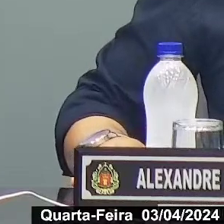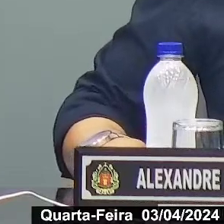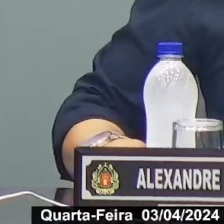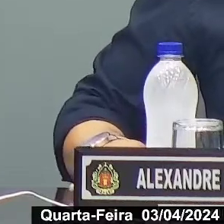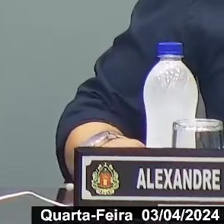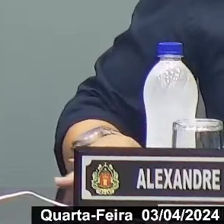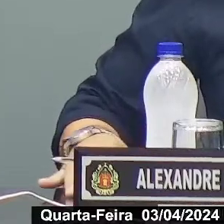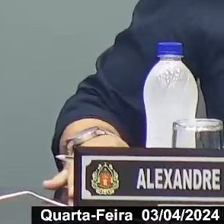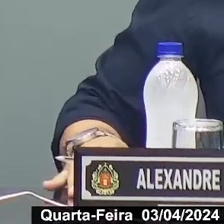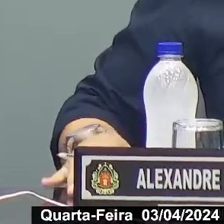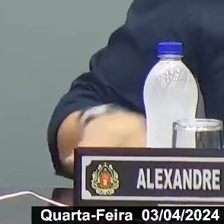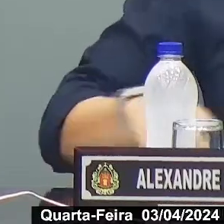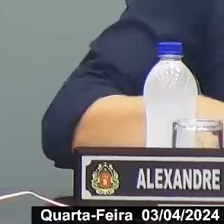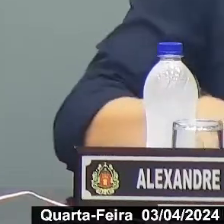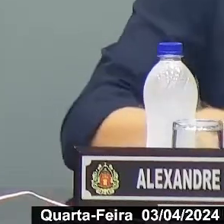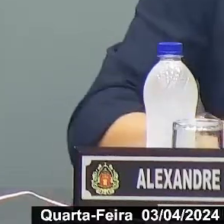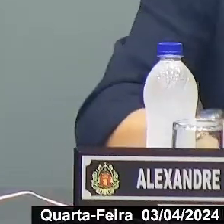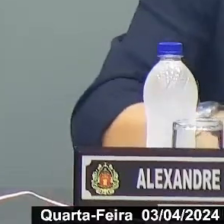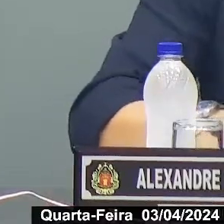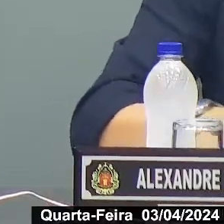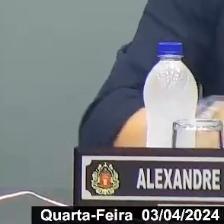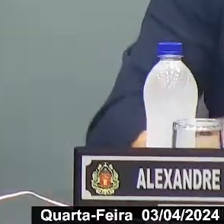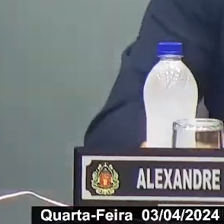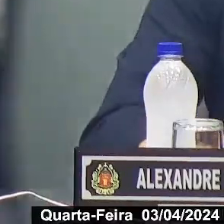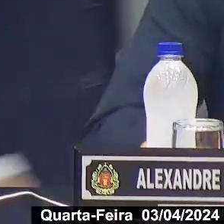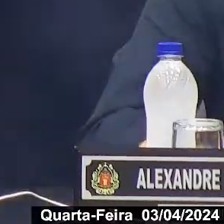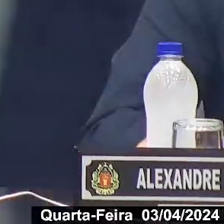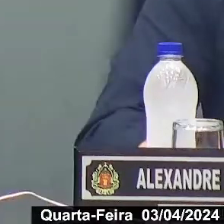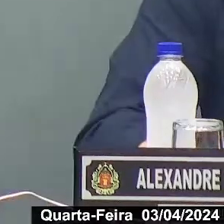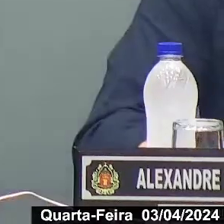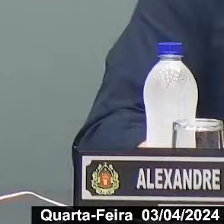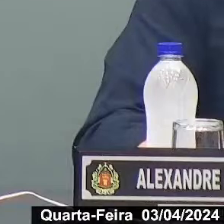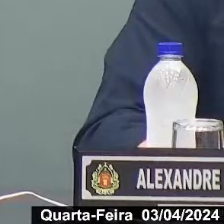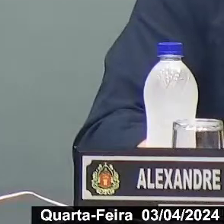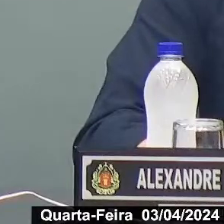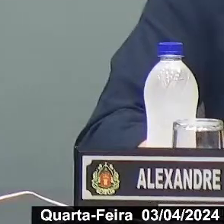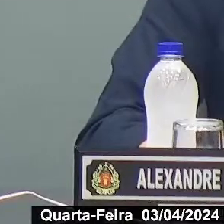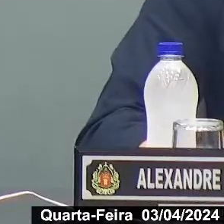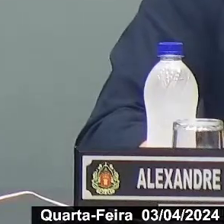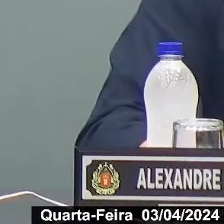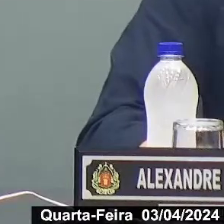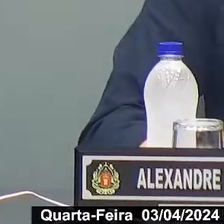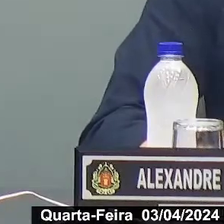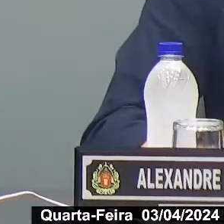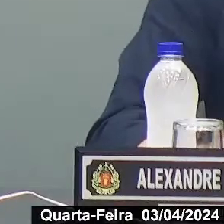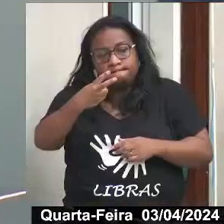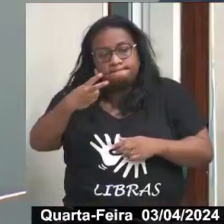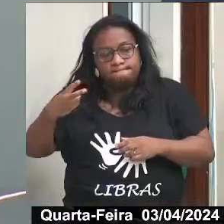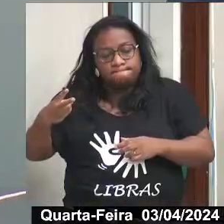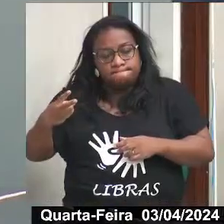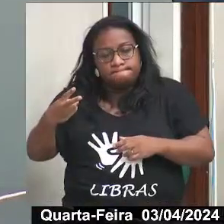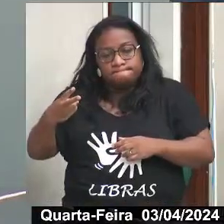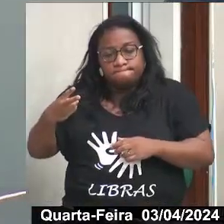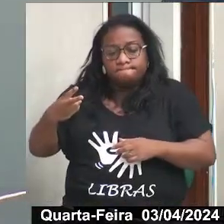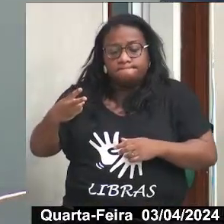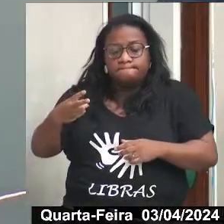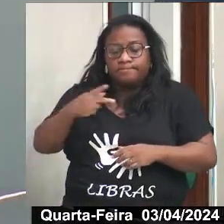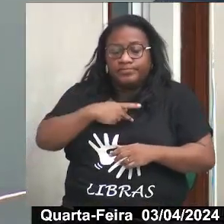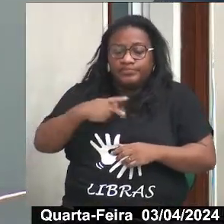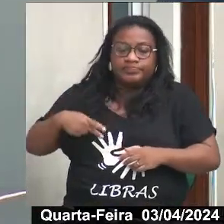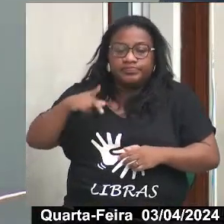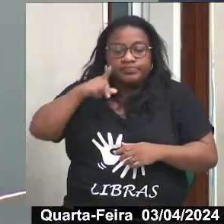Marcelino Pinto Teixeira, número 50, Parque Industrial Ramo de Freitas, às 10h52, sob a presença do vereador Sr. Júlio Bobinho de